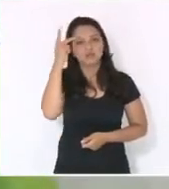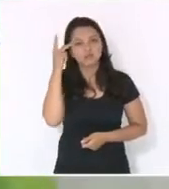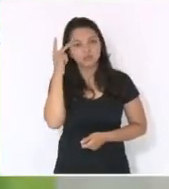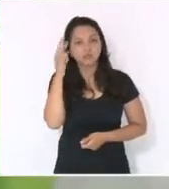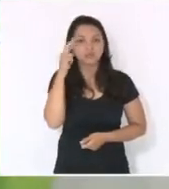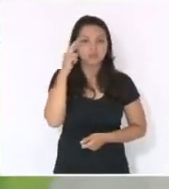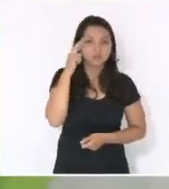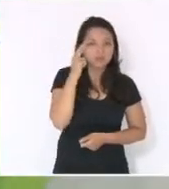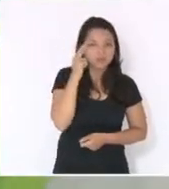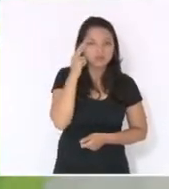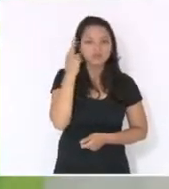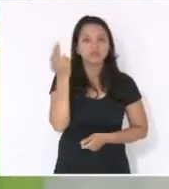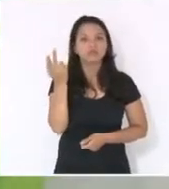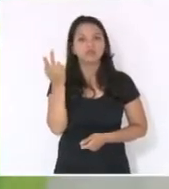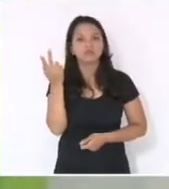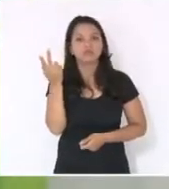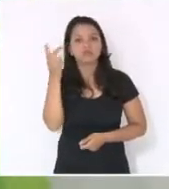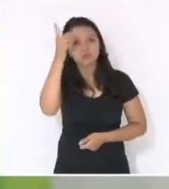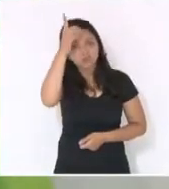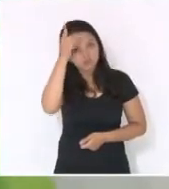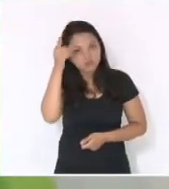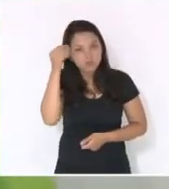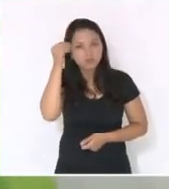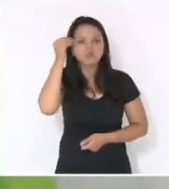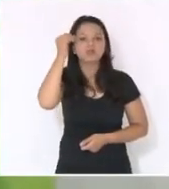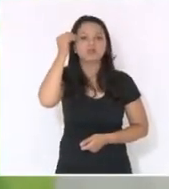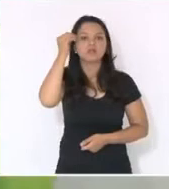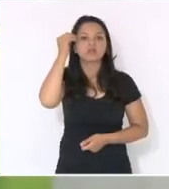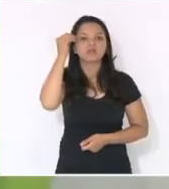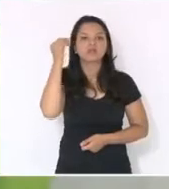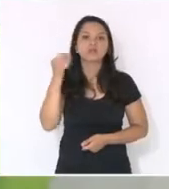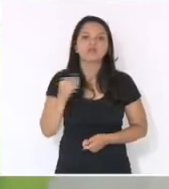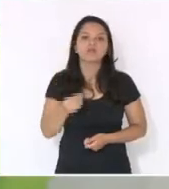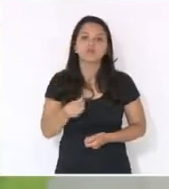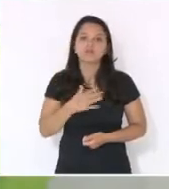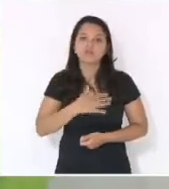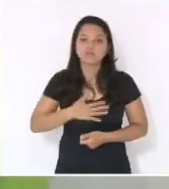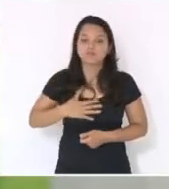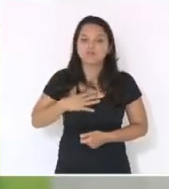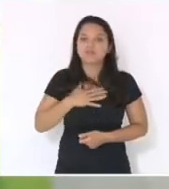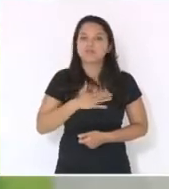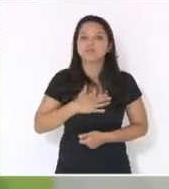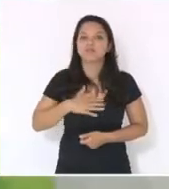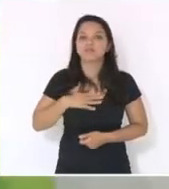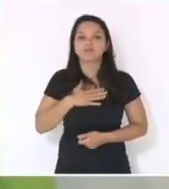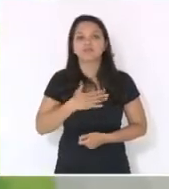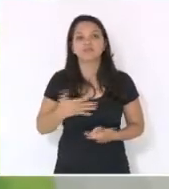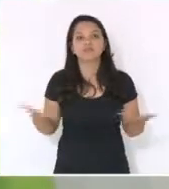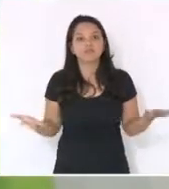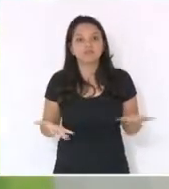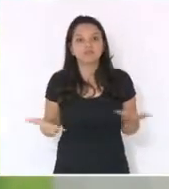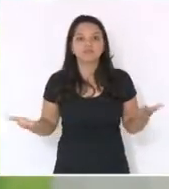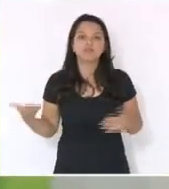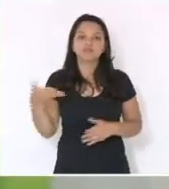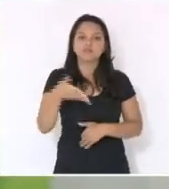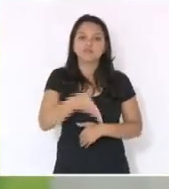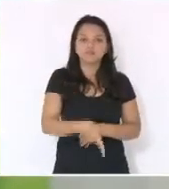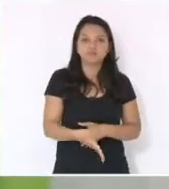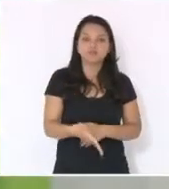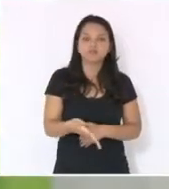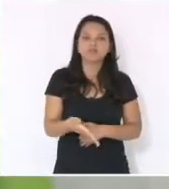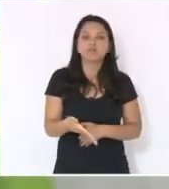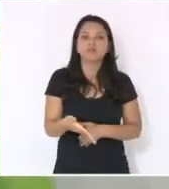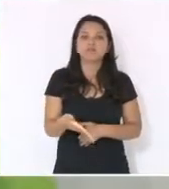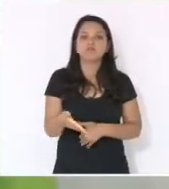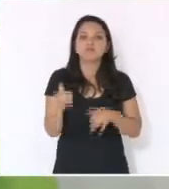Guide, deputada Dirce, é um prazer nós estarmos aqui hoje trazendo alguma